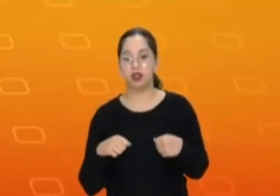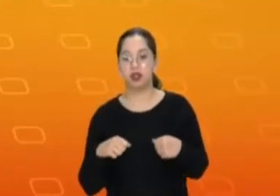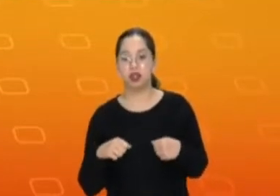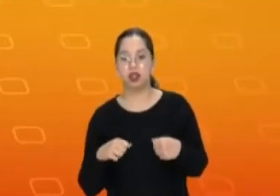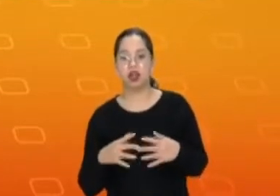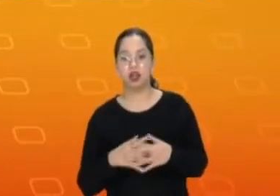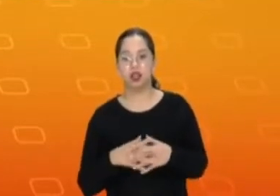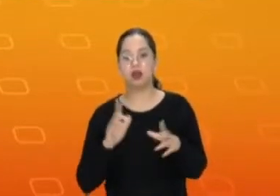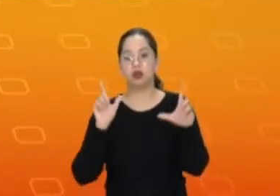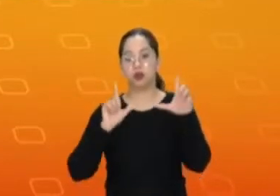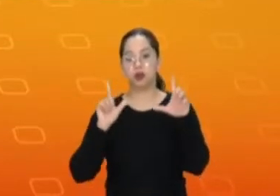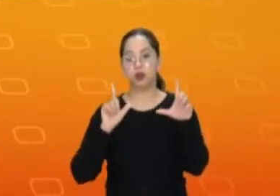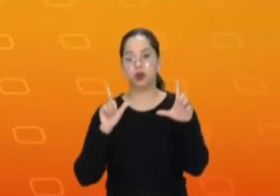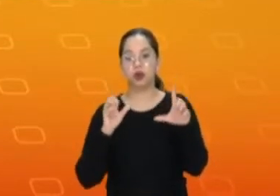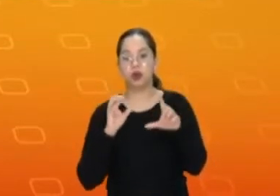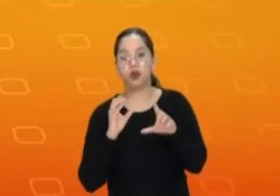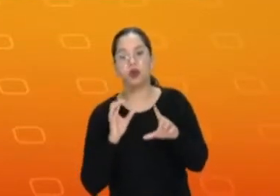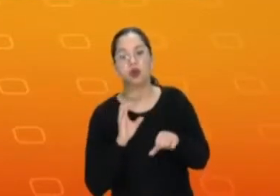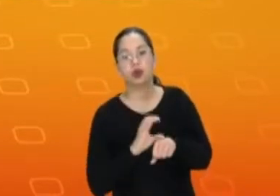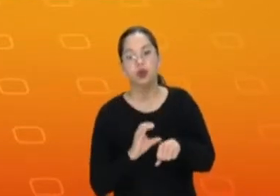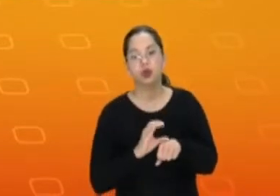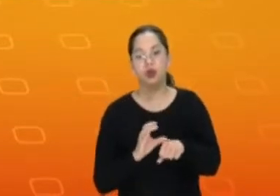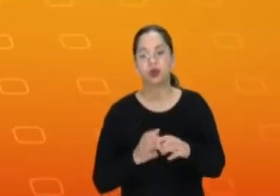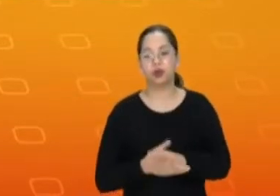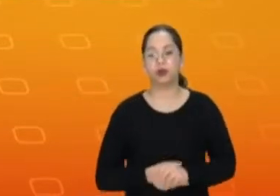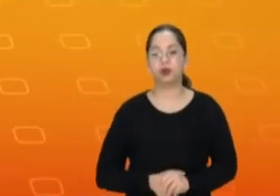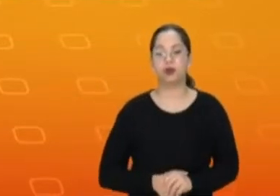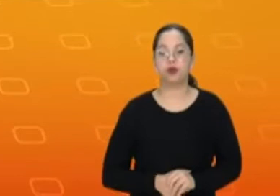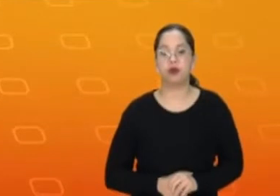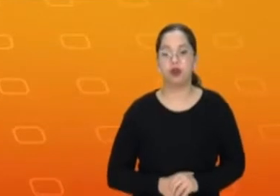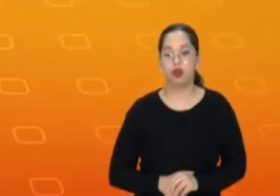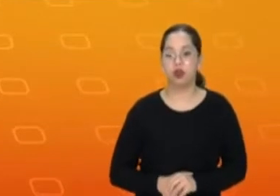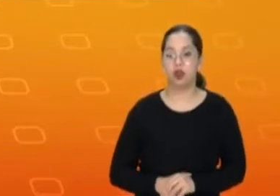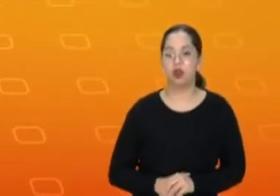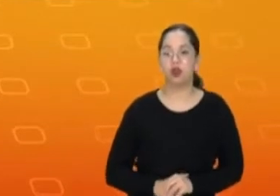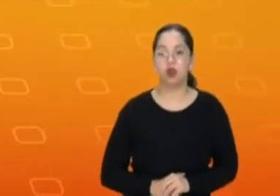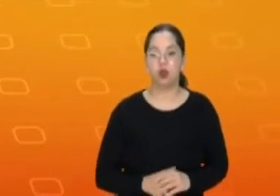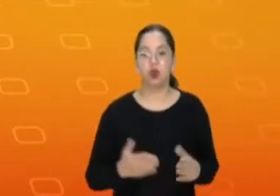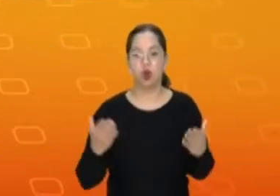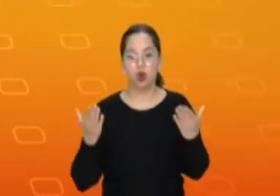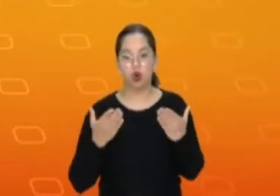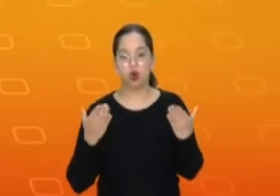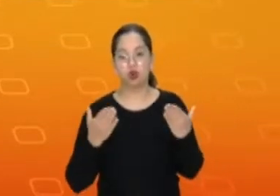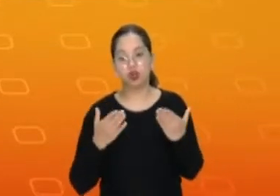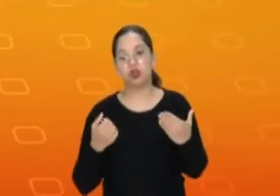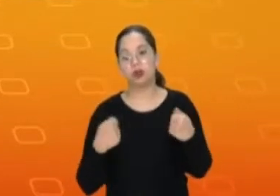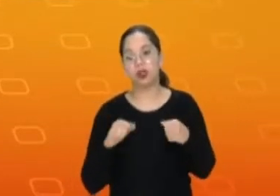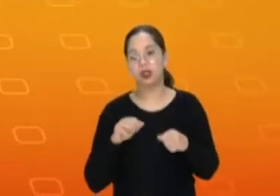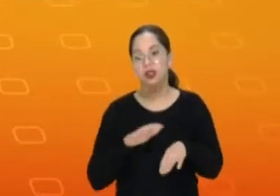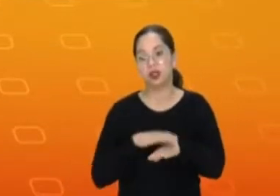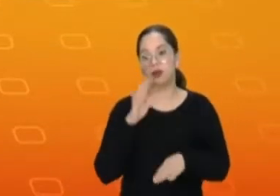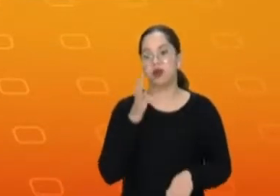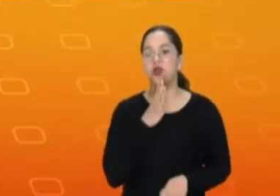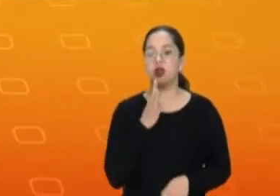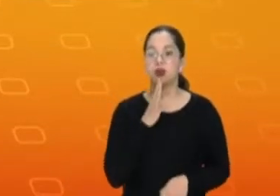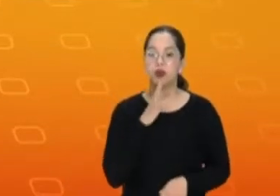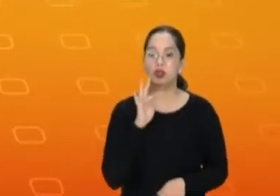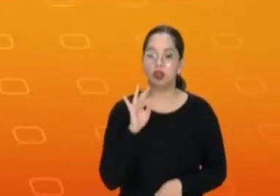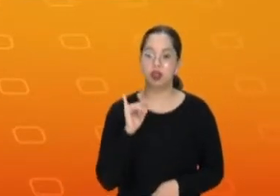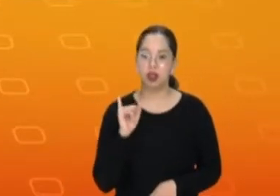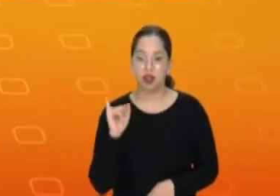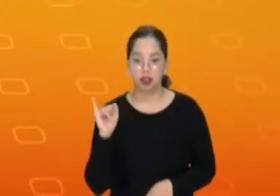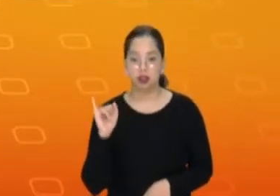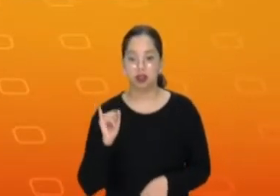eletrônico. Hoje, eles necessitam muito mais do TI, conhecimento de informática. Eu acho até que